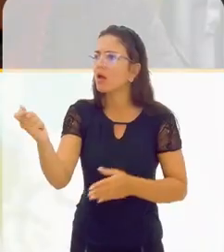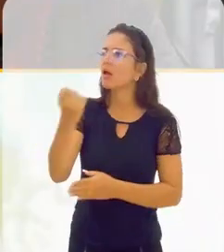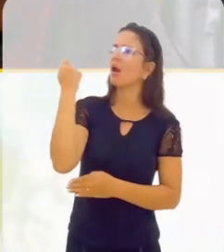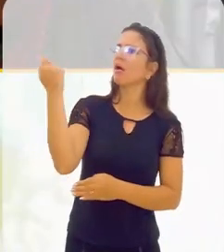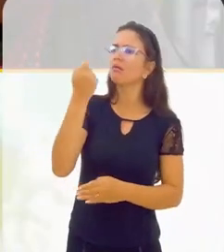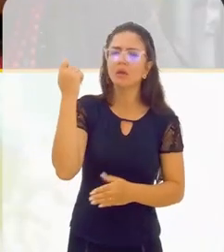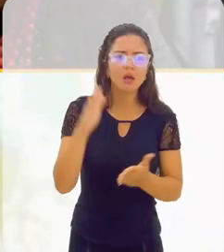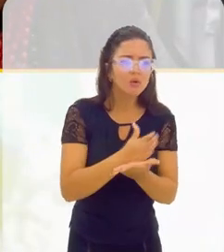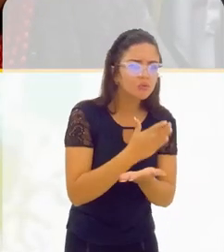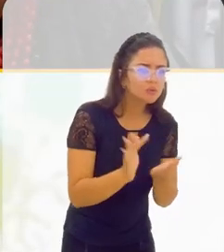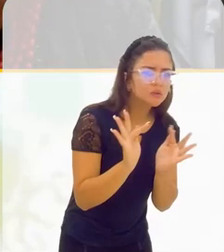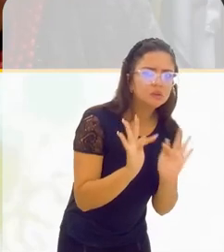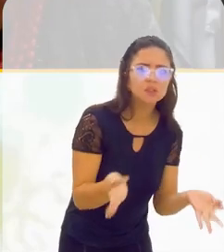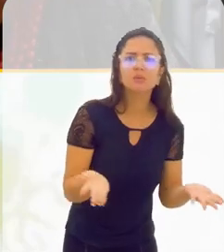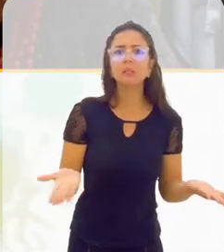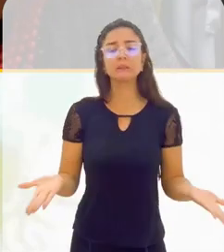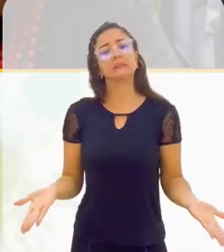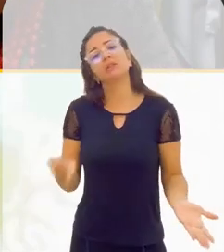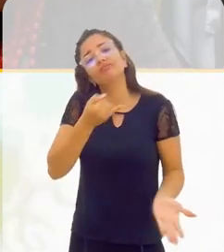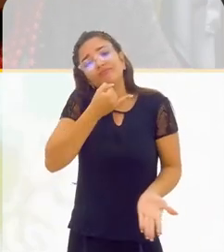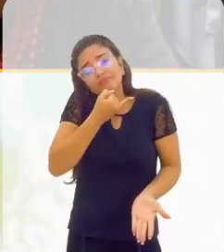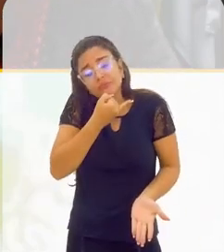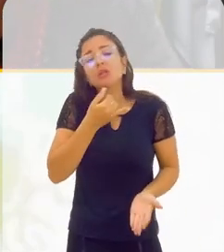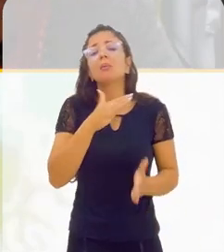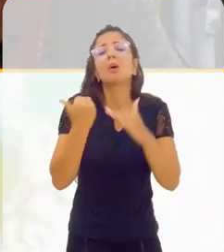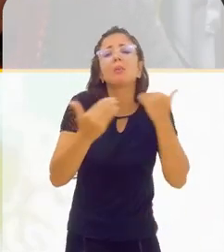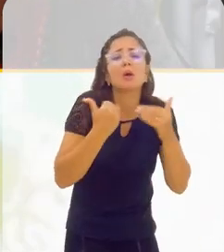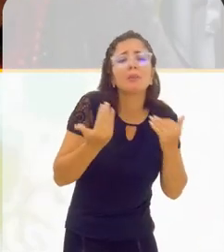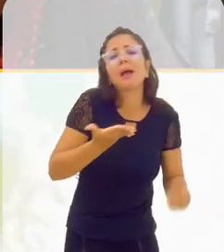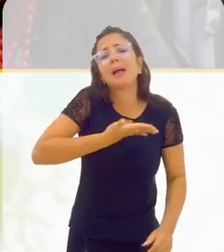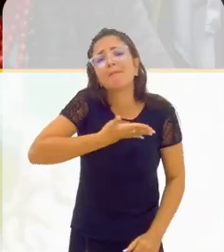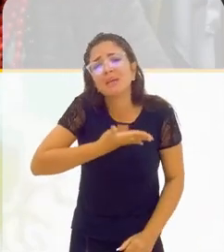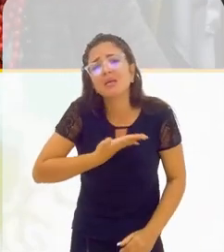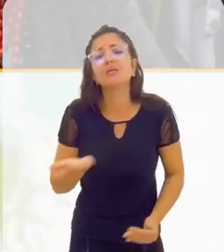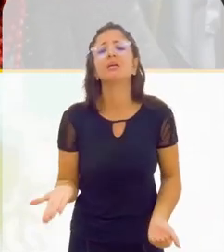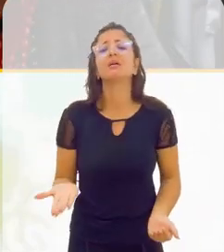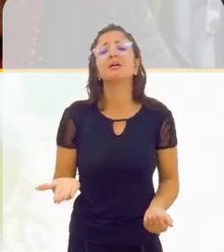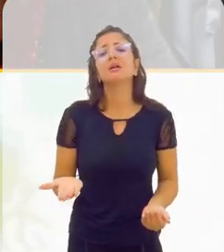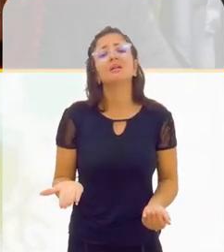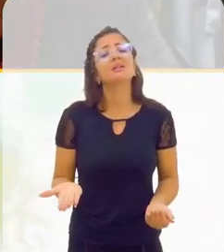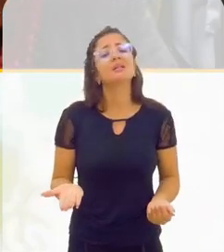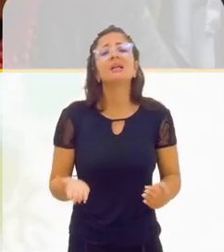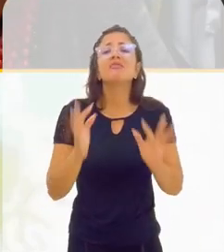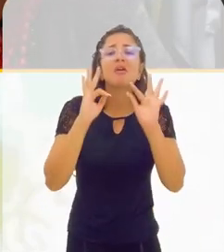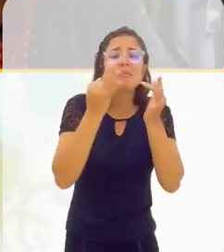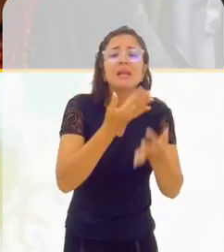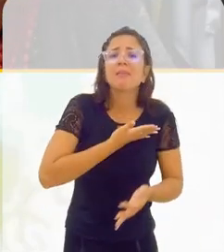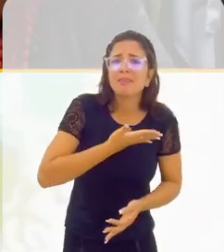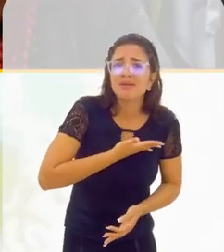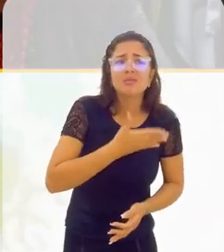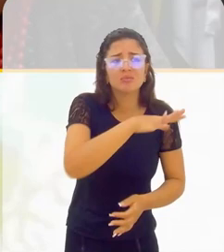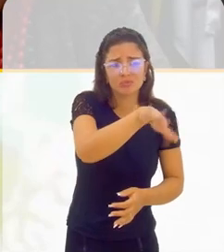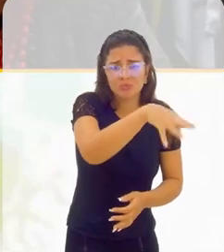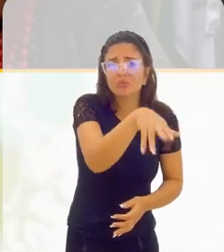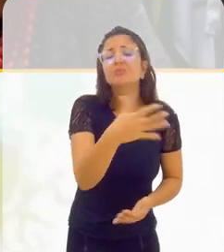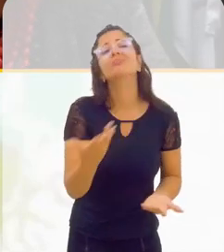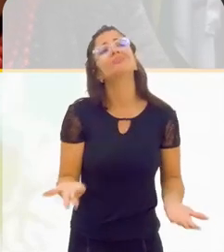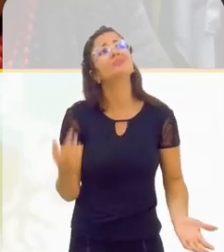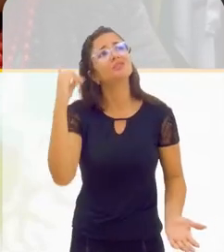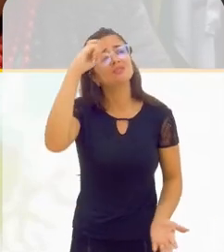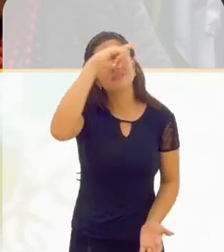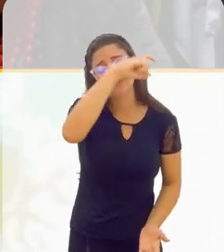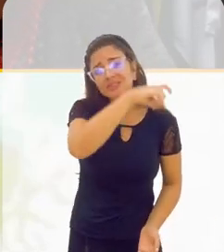infelizmente morreram muitos muitos amigos muito parente de amigo foi muito triste essa